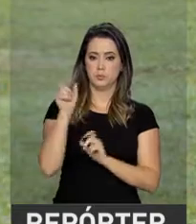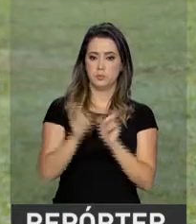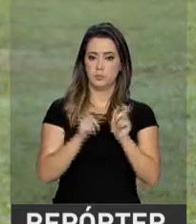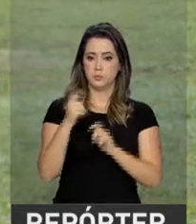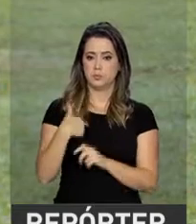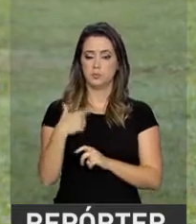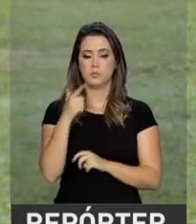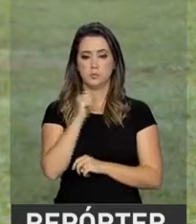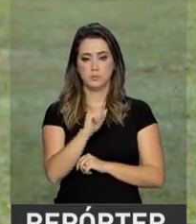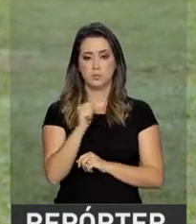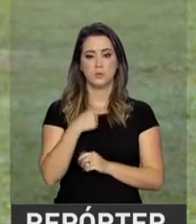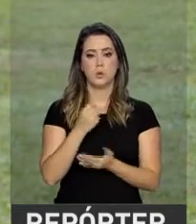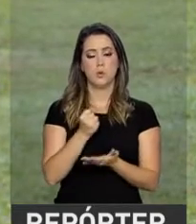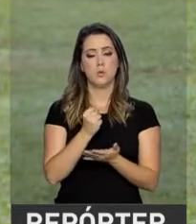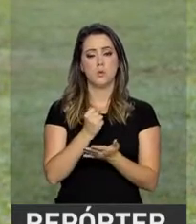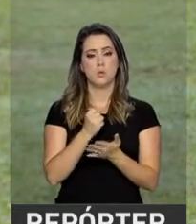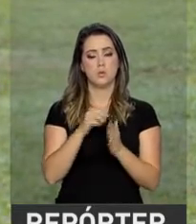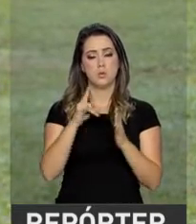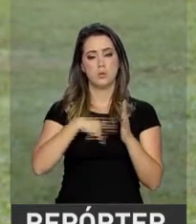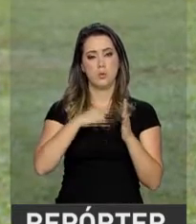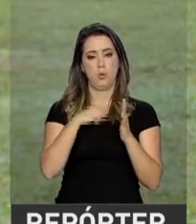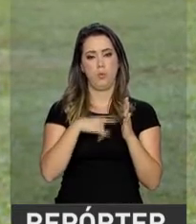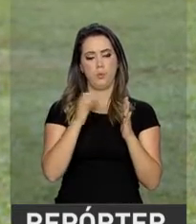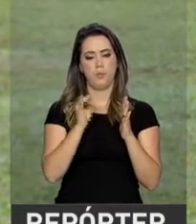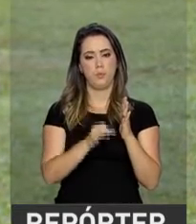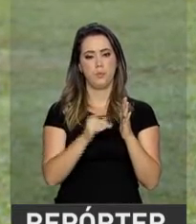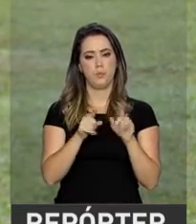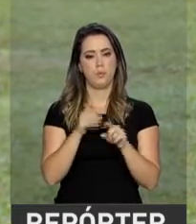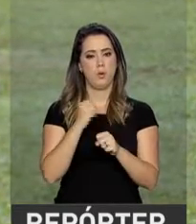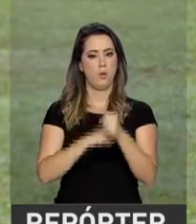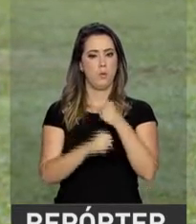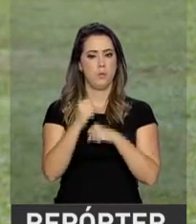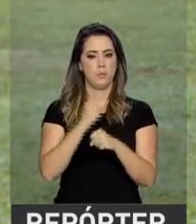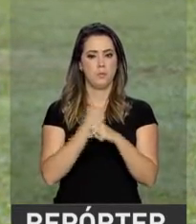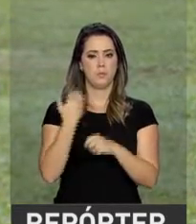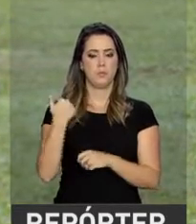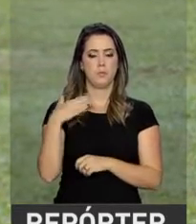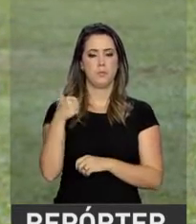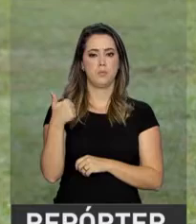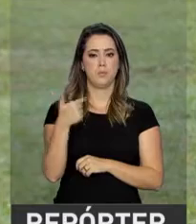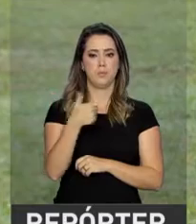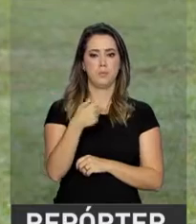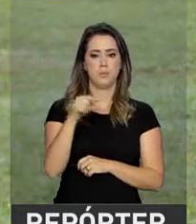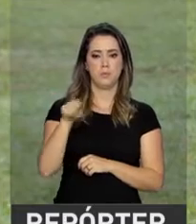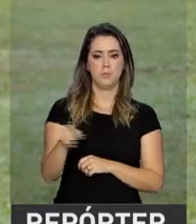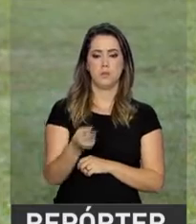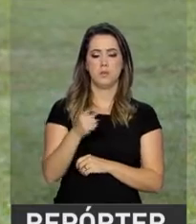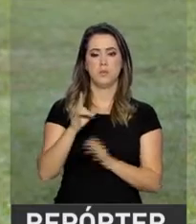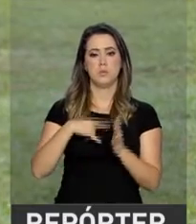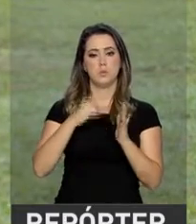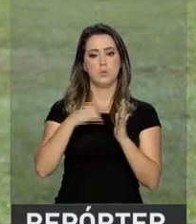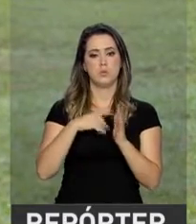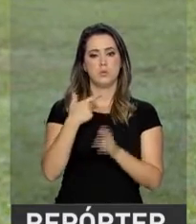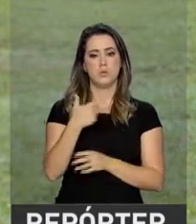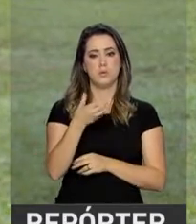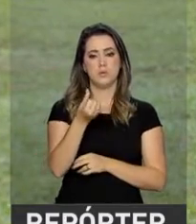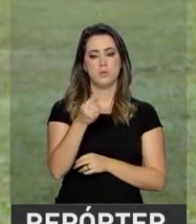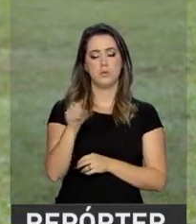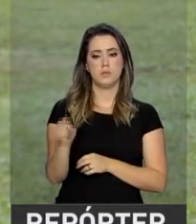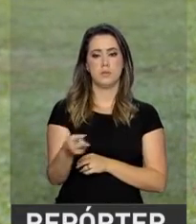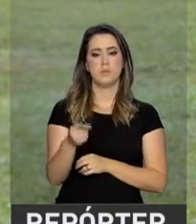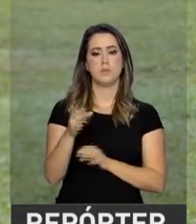provisórios e definitivos de terra só no ano passado foram emitidos mais de 120 mil títulos 26 mil são